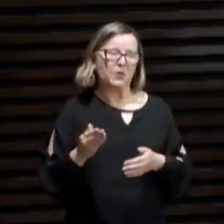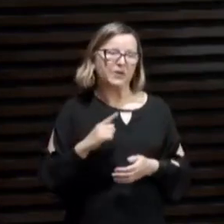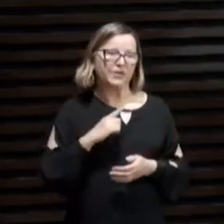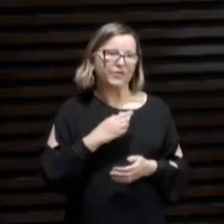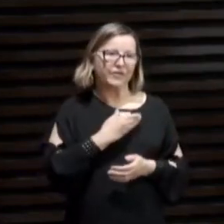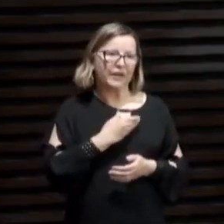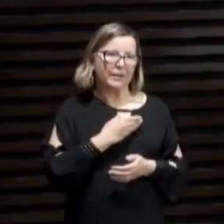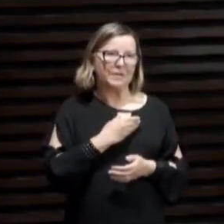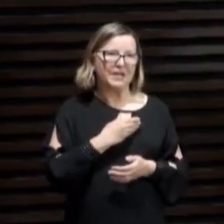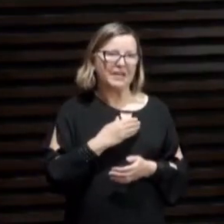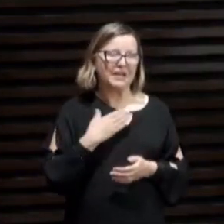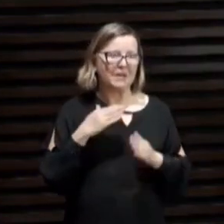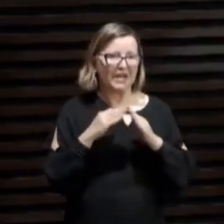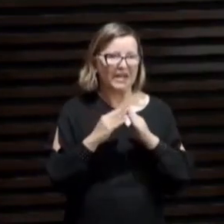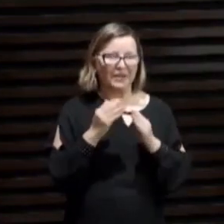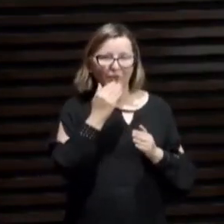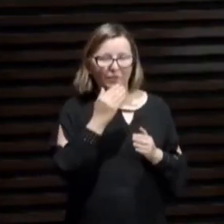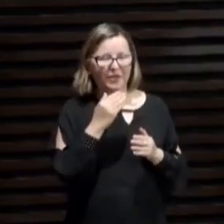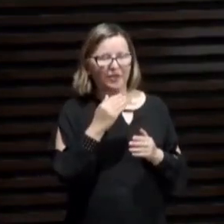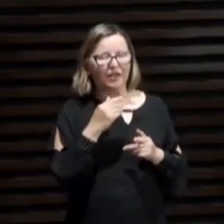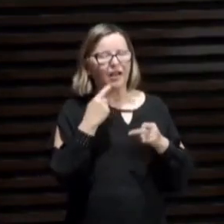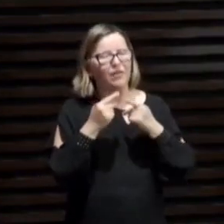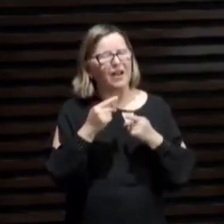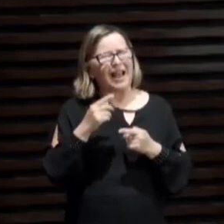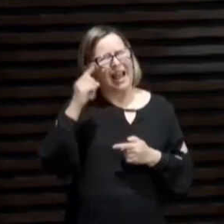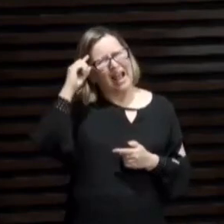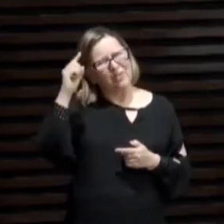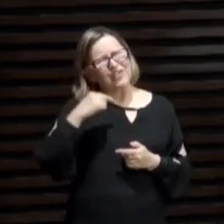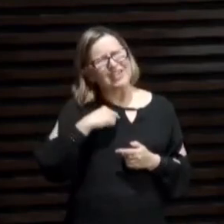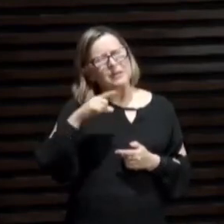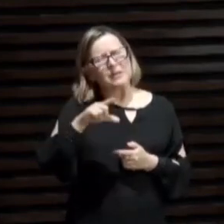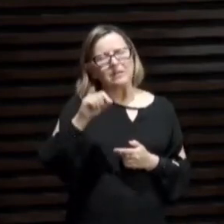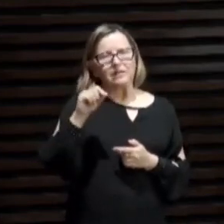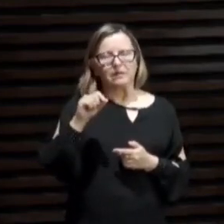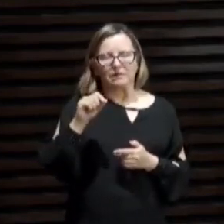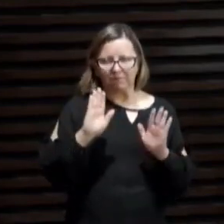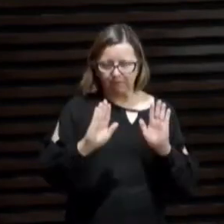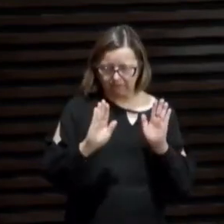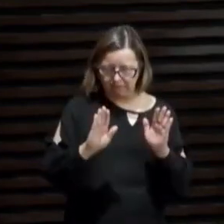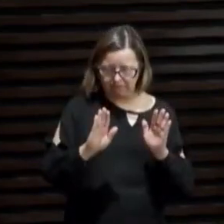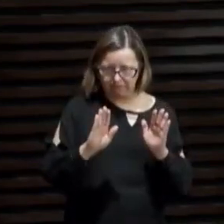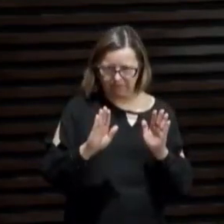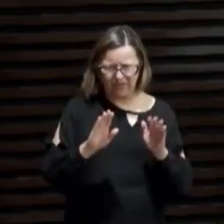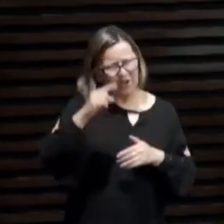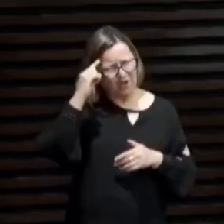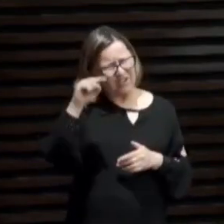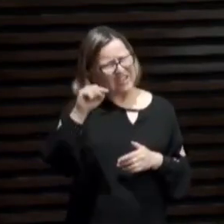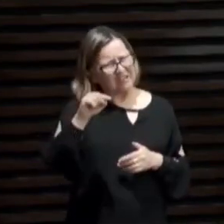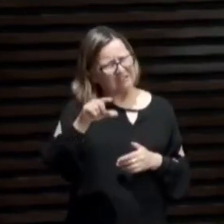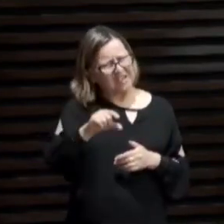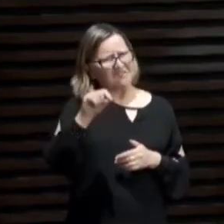ela começou a falar, não, o dia que eu tomei uma decisão, eu falei, pera lá, como é que é? O dia que você tomou uma